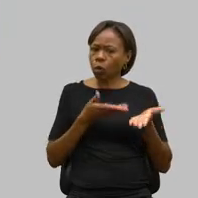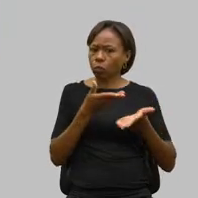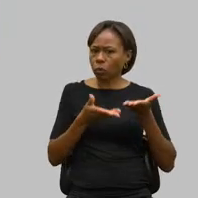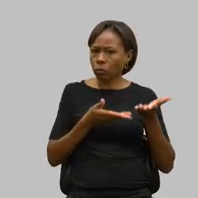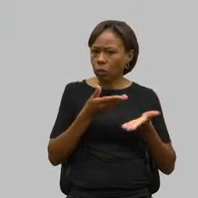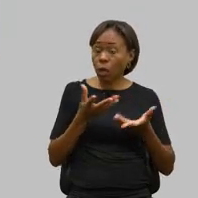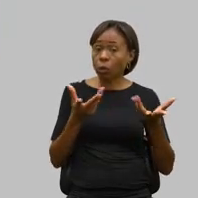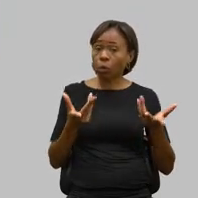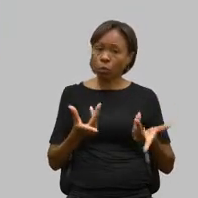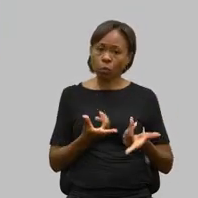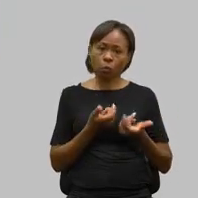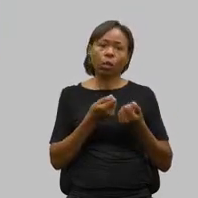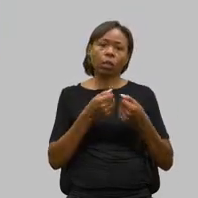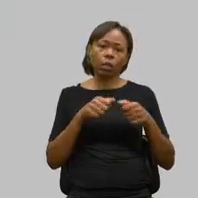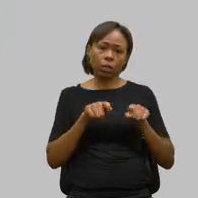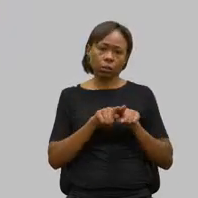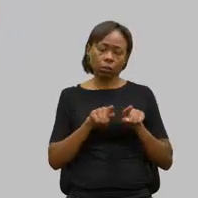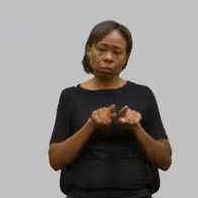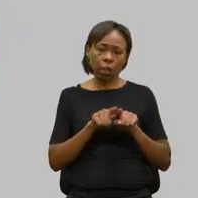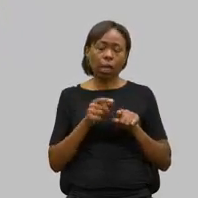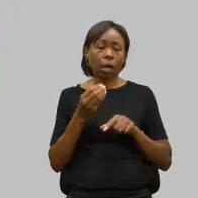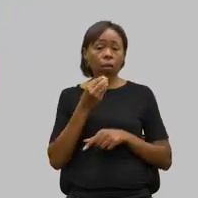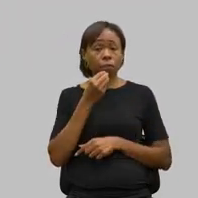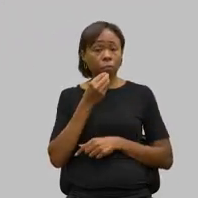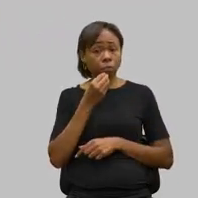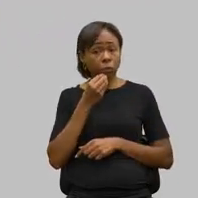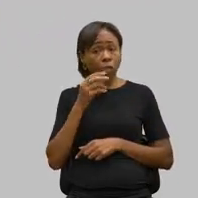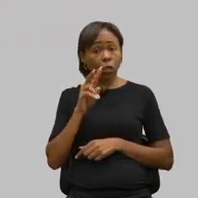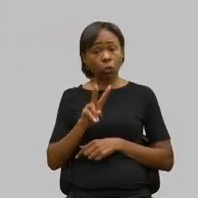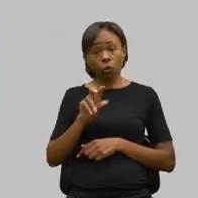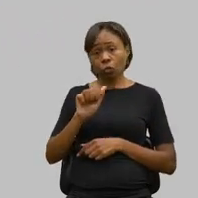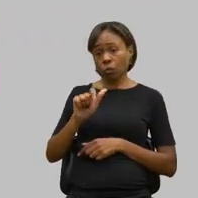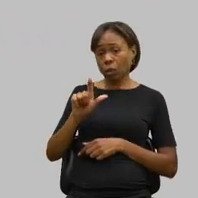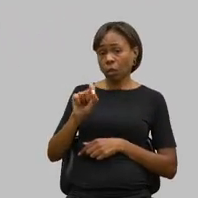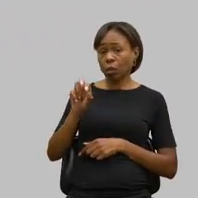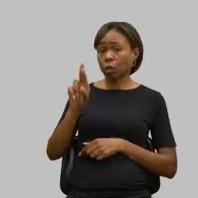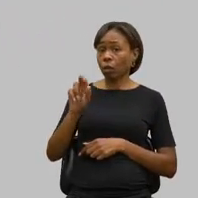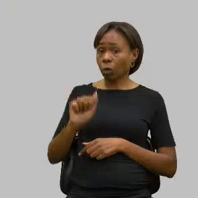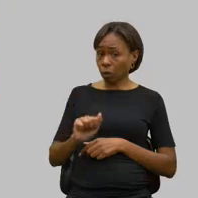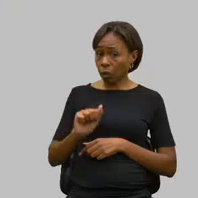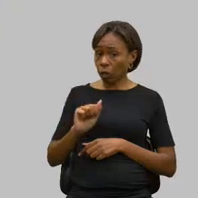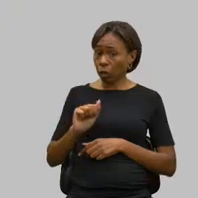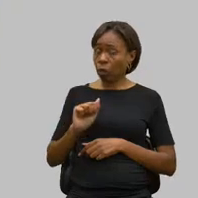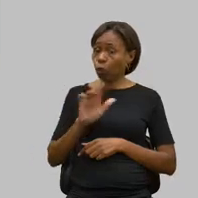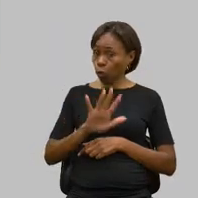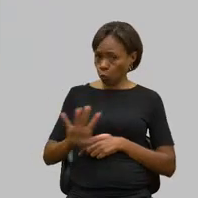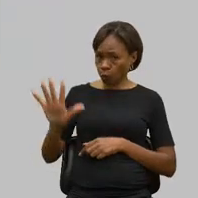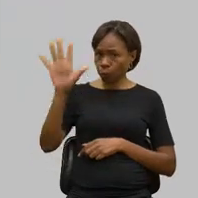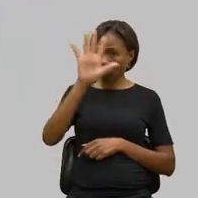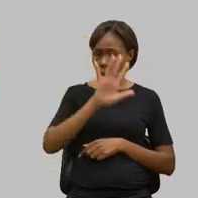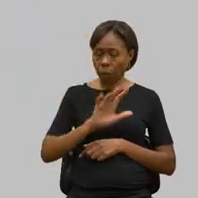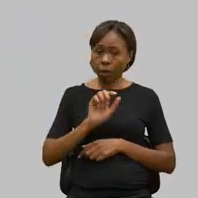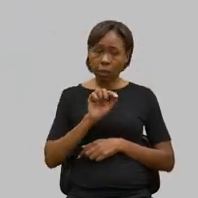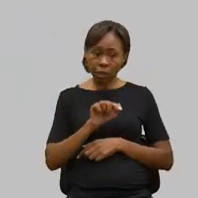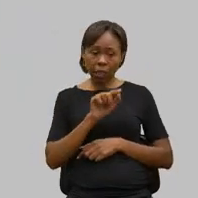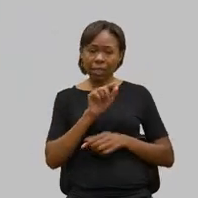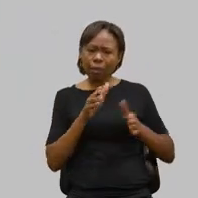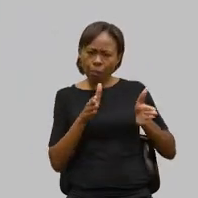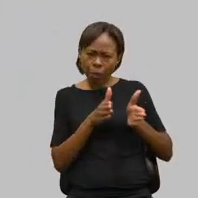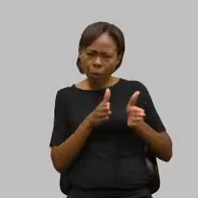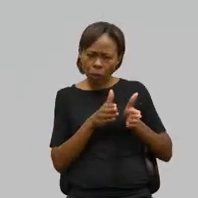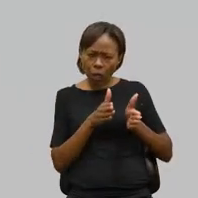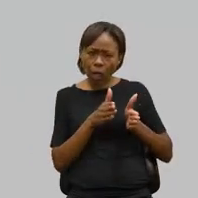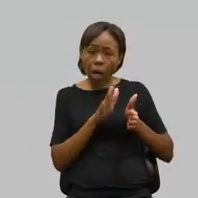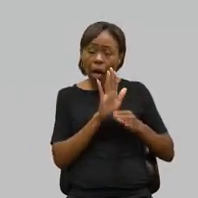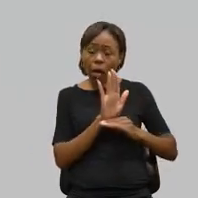agora a gente tem uma expectativa, então, do Valora como um todo. O valor, o de pequeno porte, complementar os hospitais